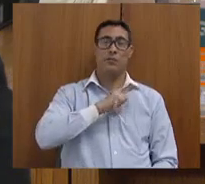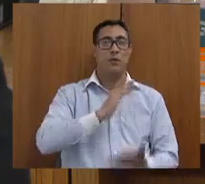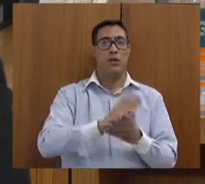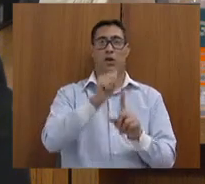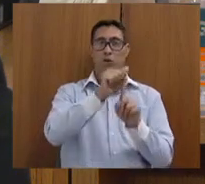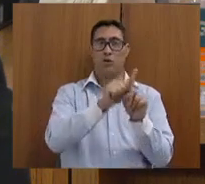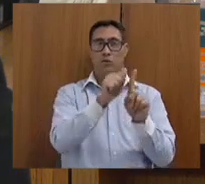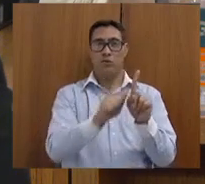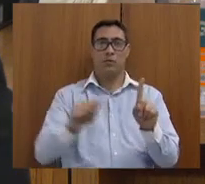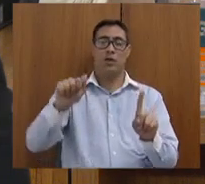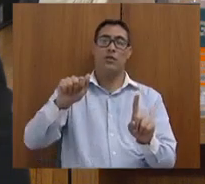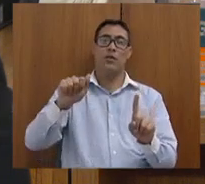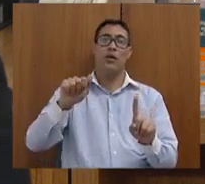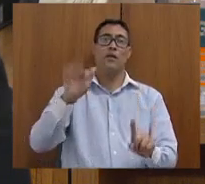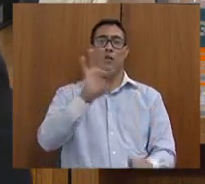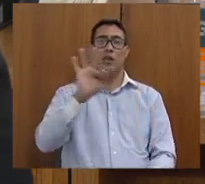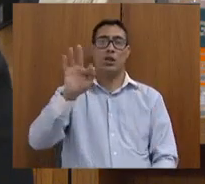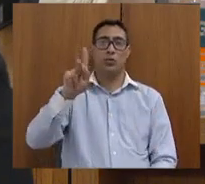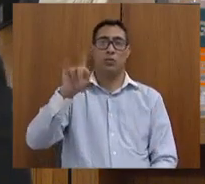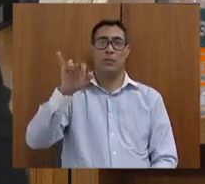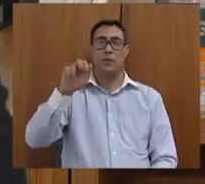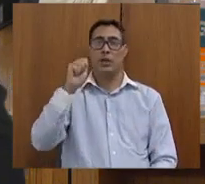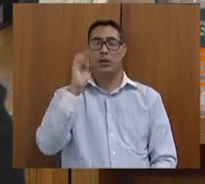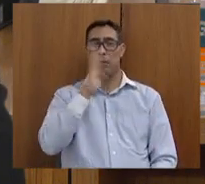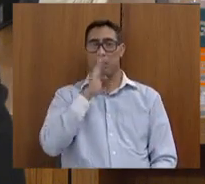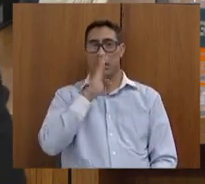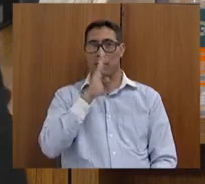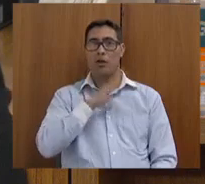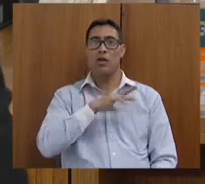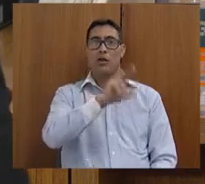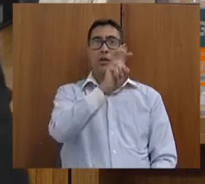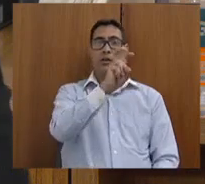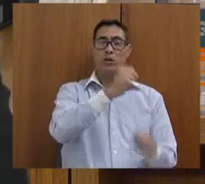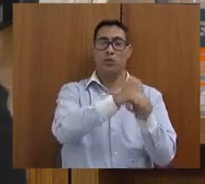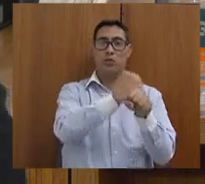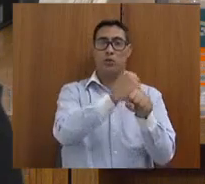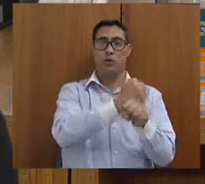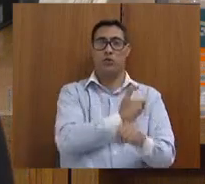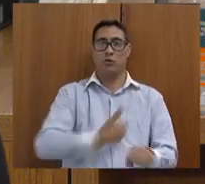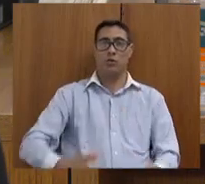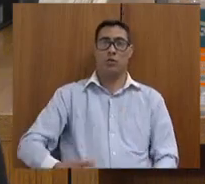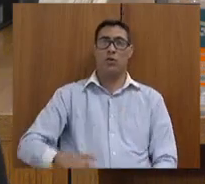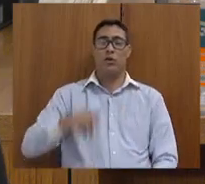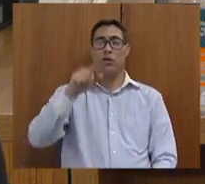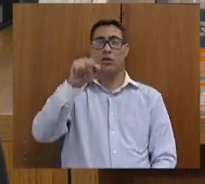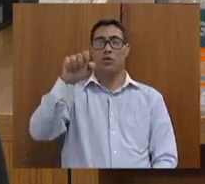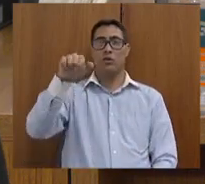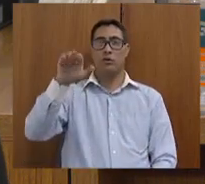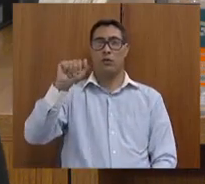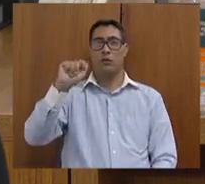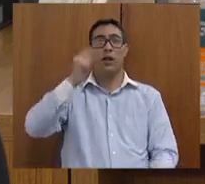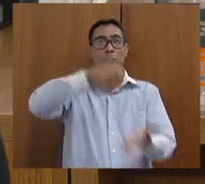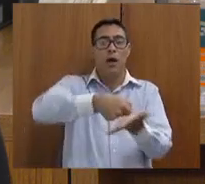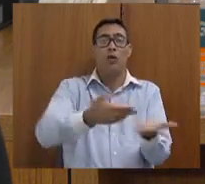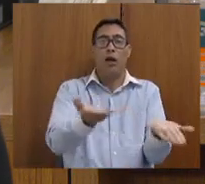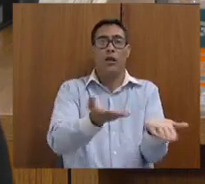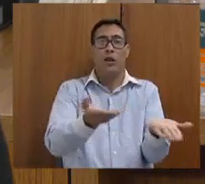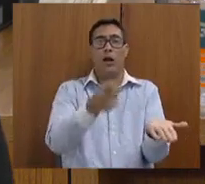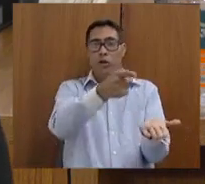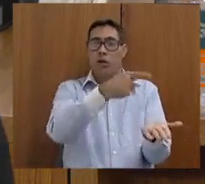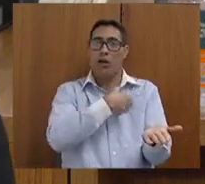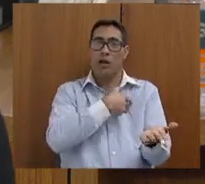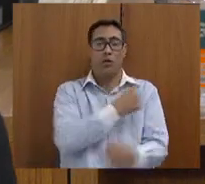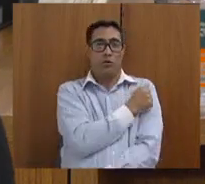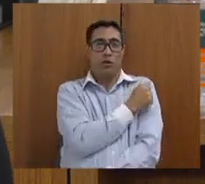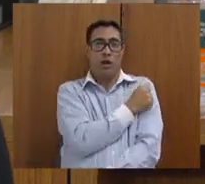meses da gestão do Fernando Pimentel e já se vão cinco anos do governo Zema Por que que não pagou os meninos da olimpíada Olha